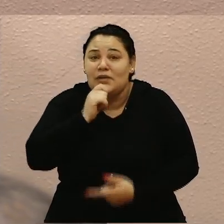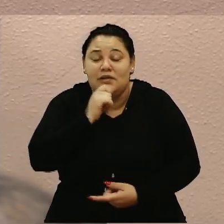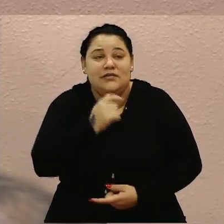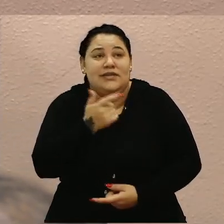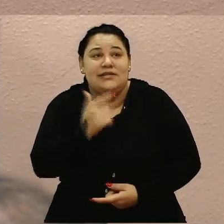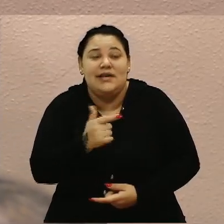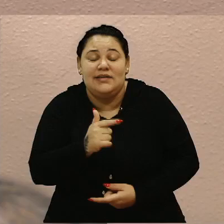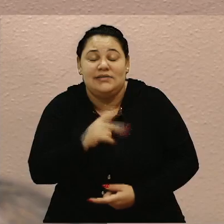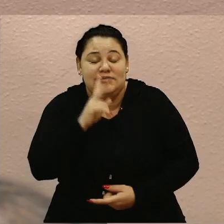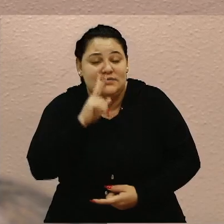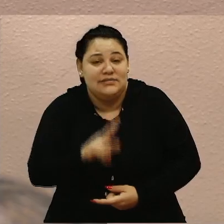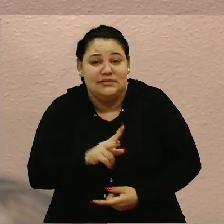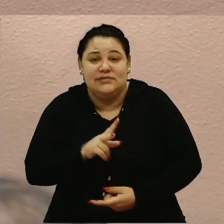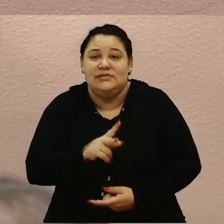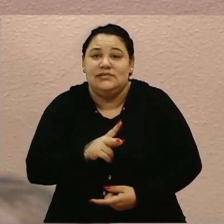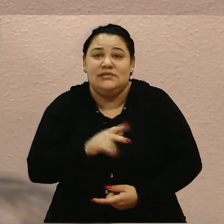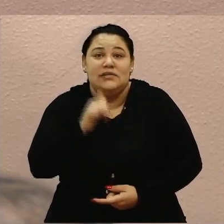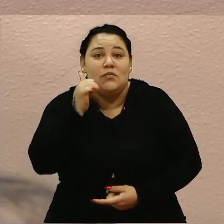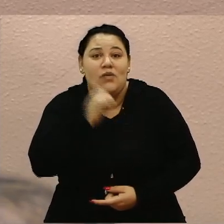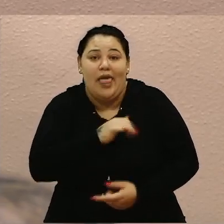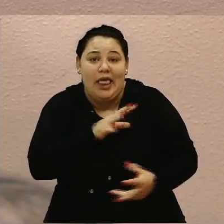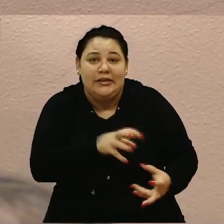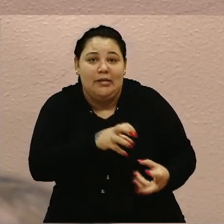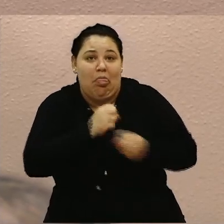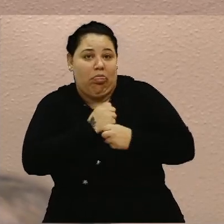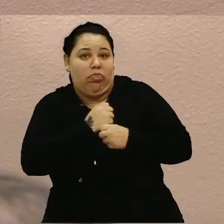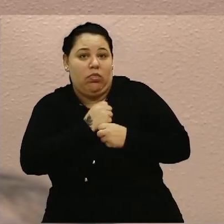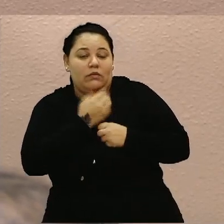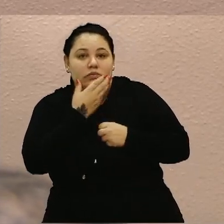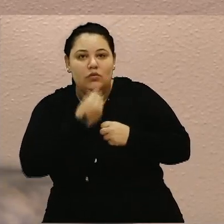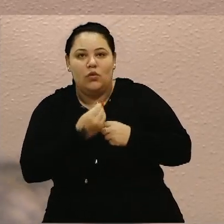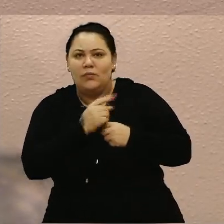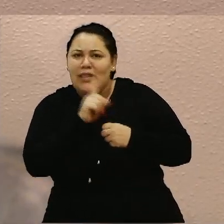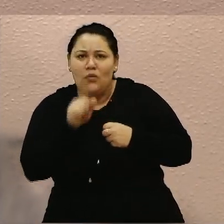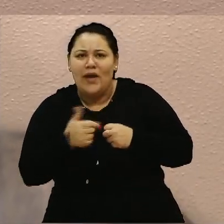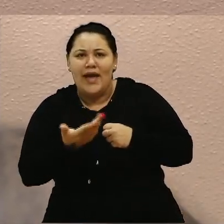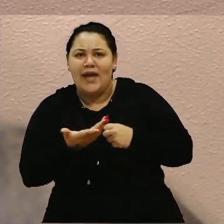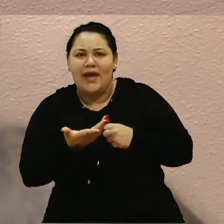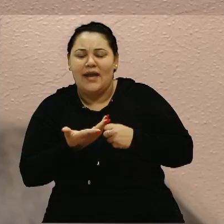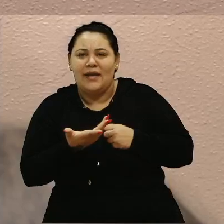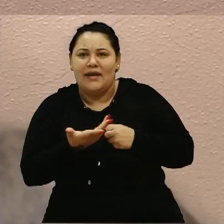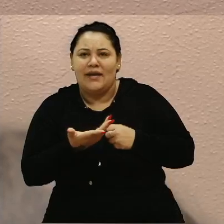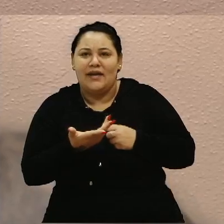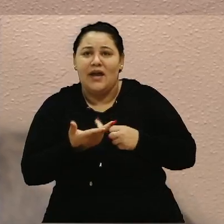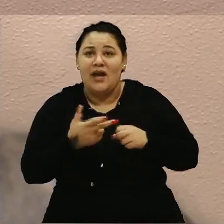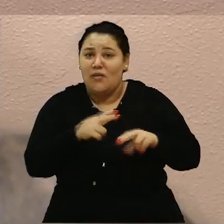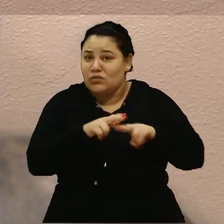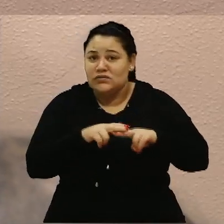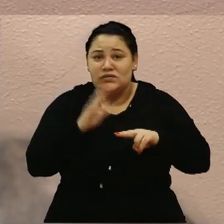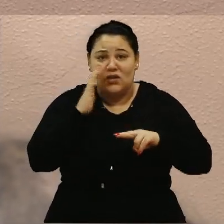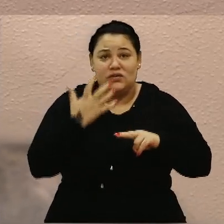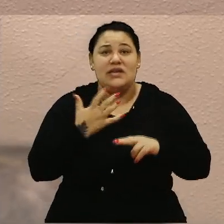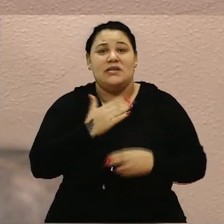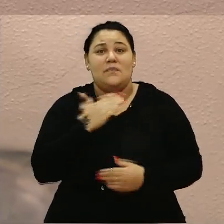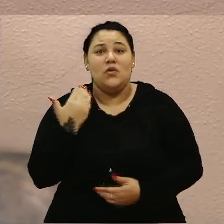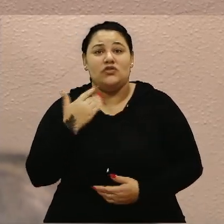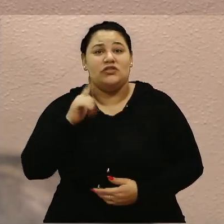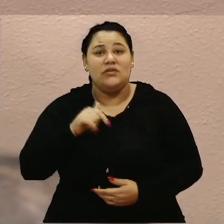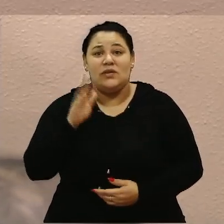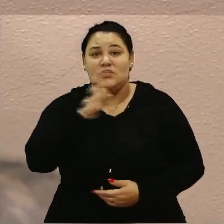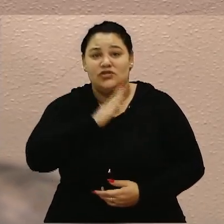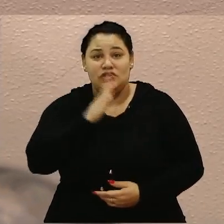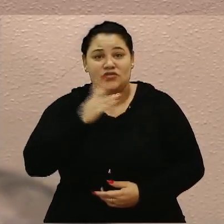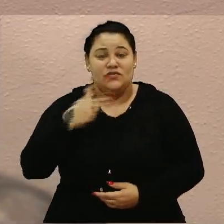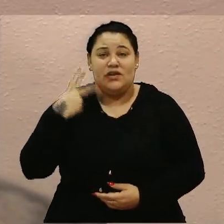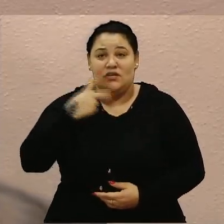que a mulher é posse, é objeto de posse de outra pessoa? E é por isso que acontecem as mortes. Então é urgente, vereadora Rose,